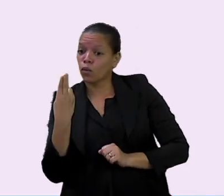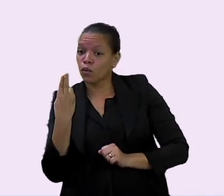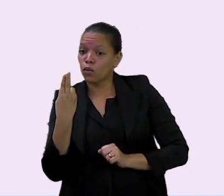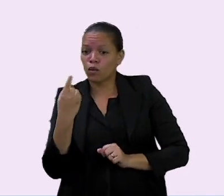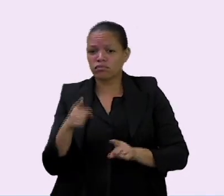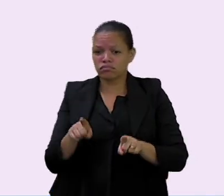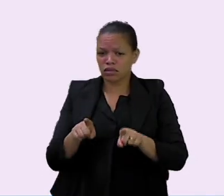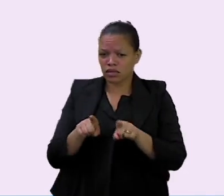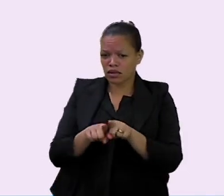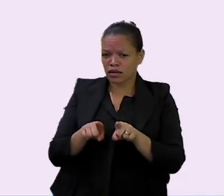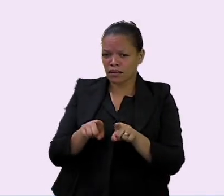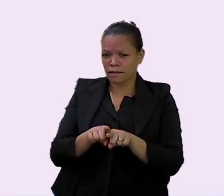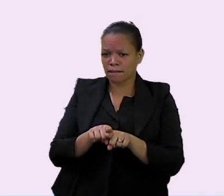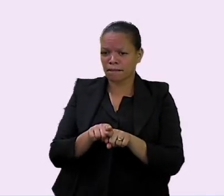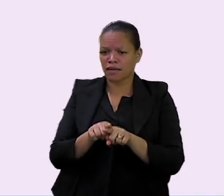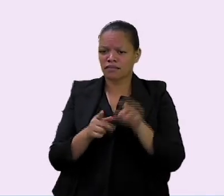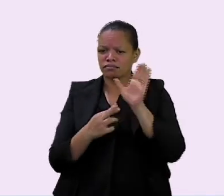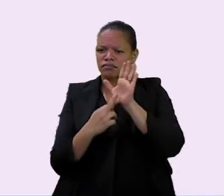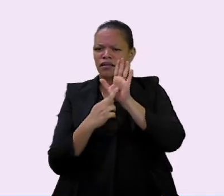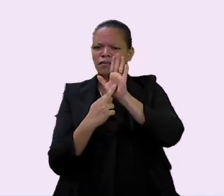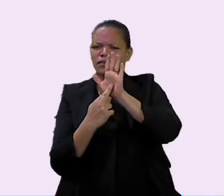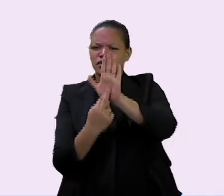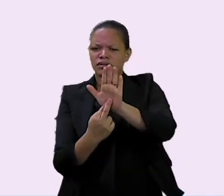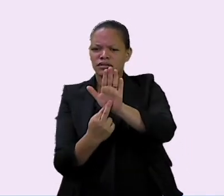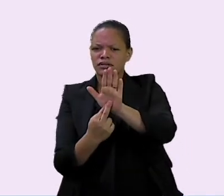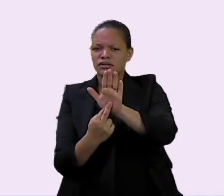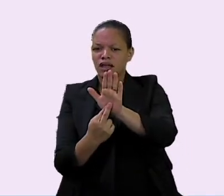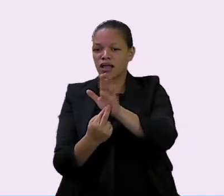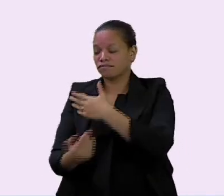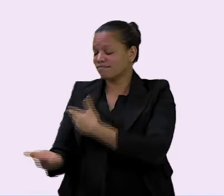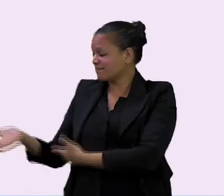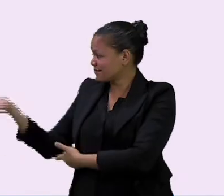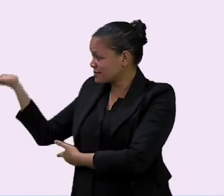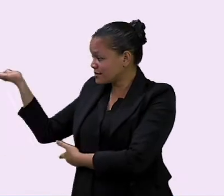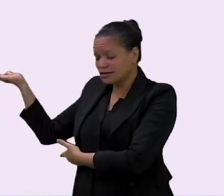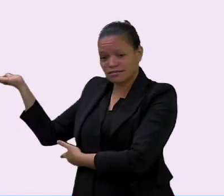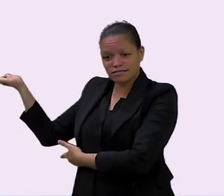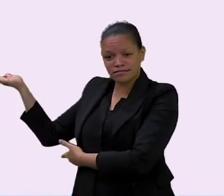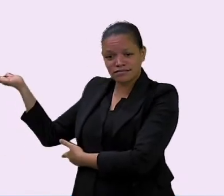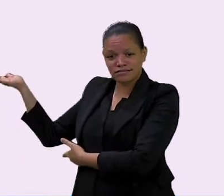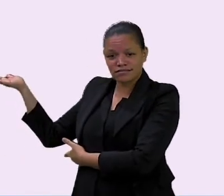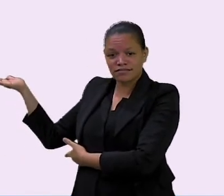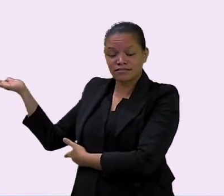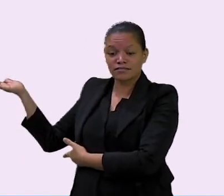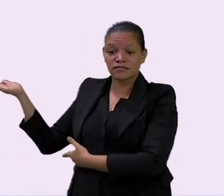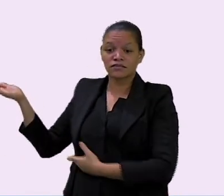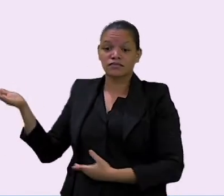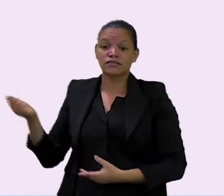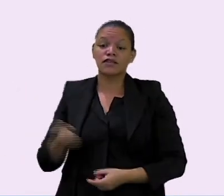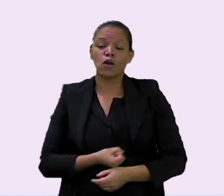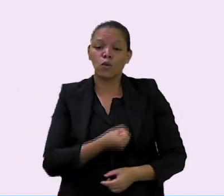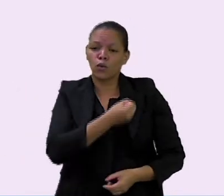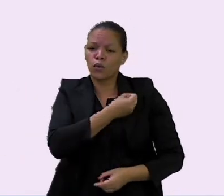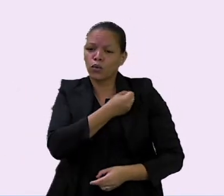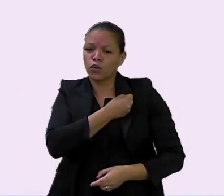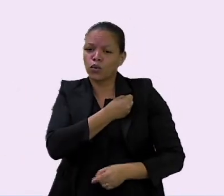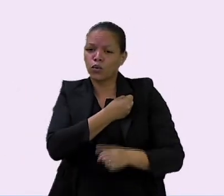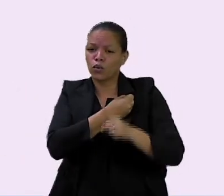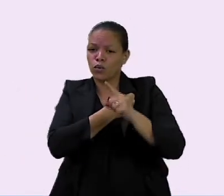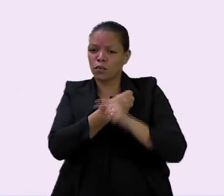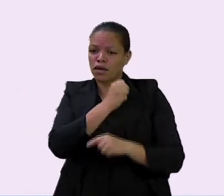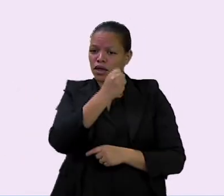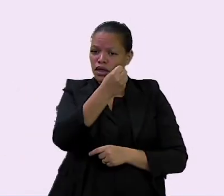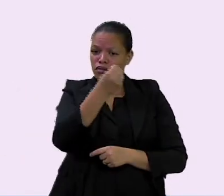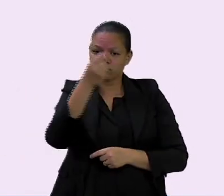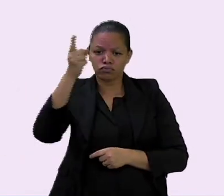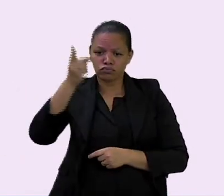também pode estar representada como foi feito aqui, ó. Um número ao lado do outro. É a mesma